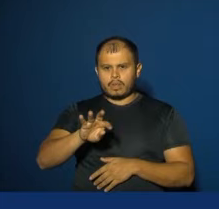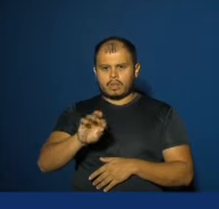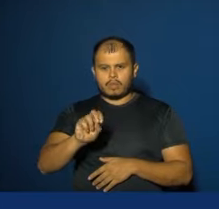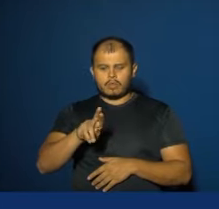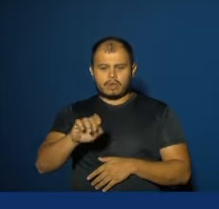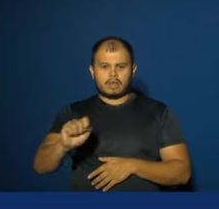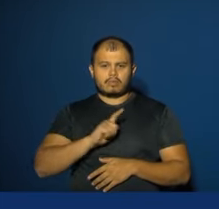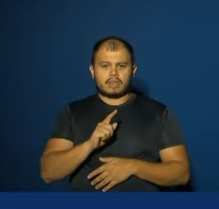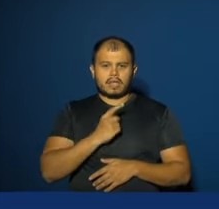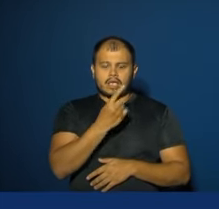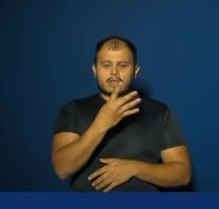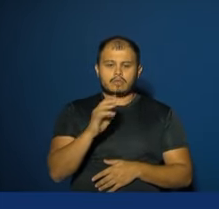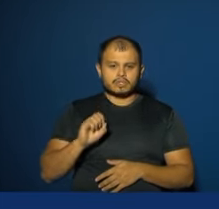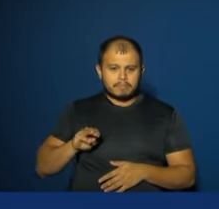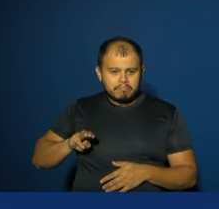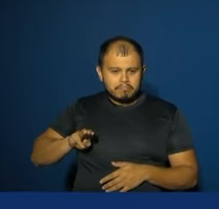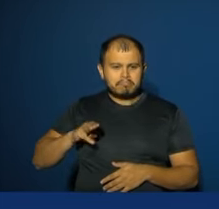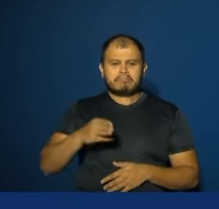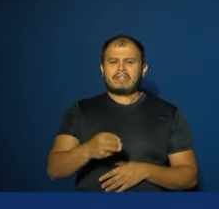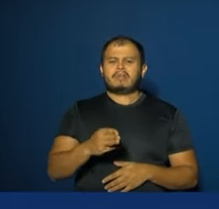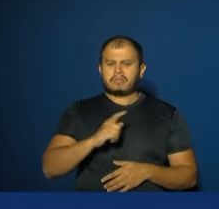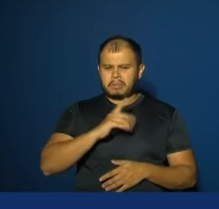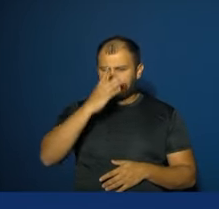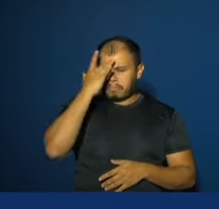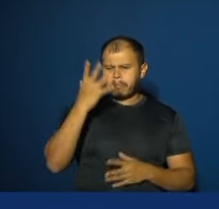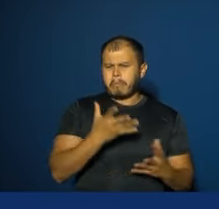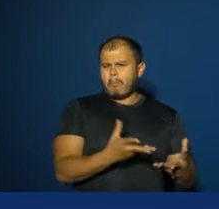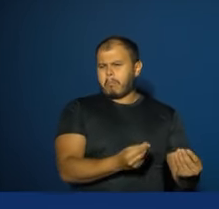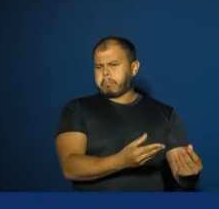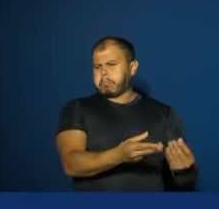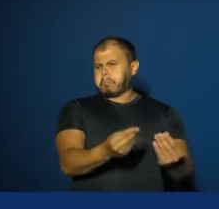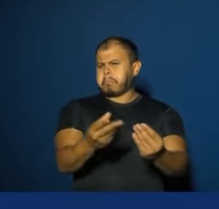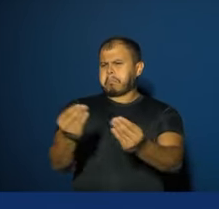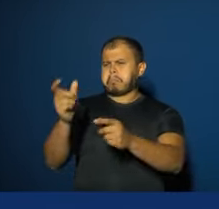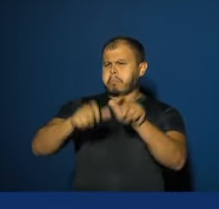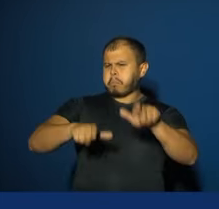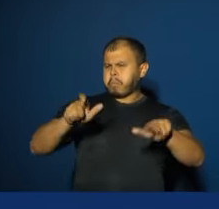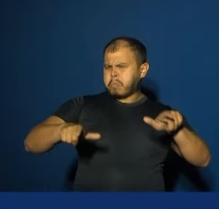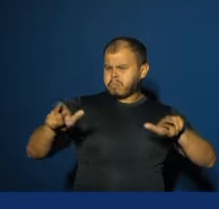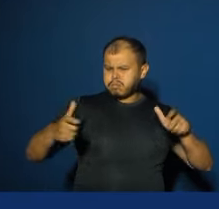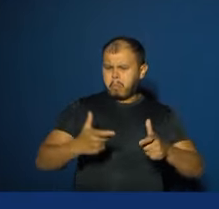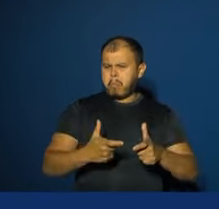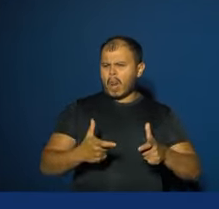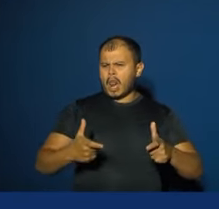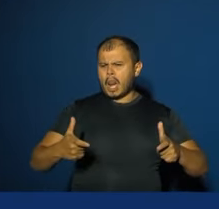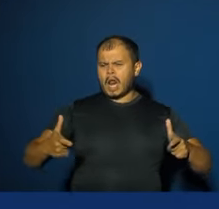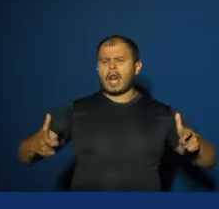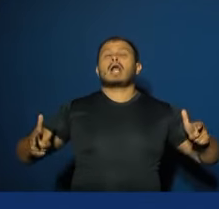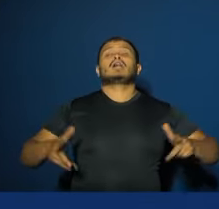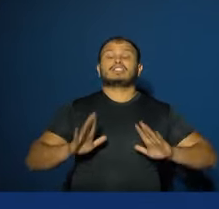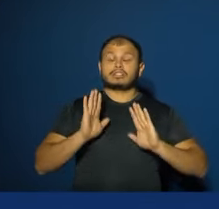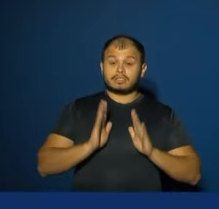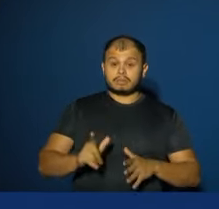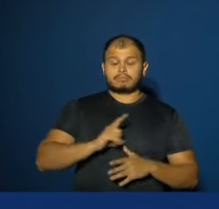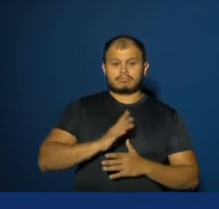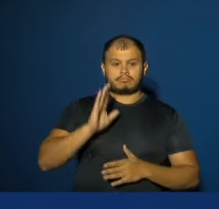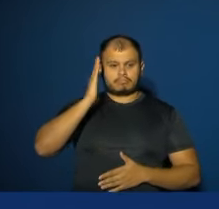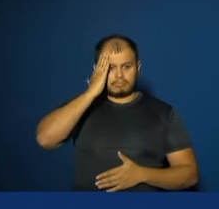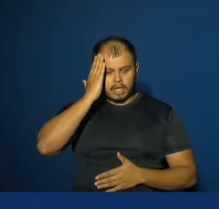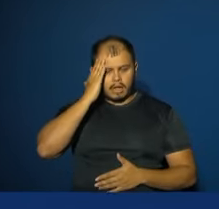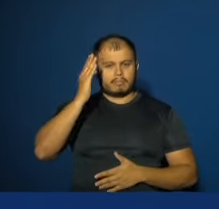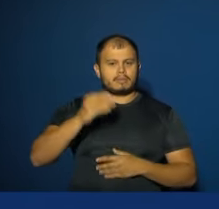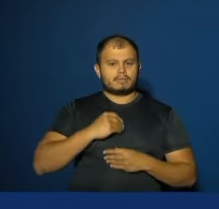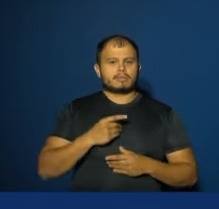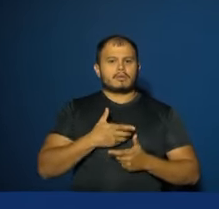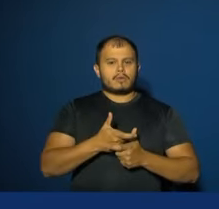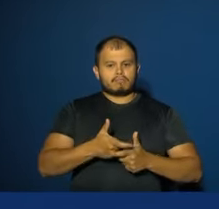14 milhões de clientes, né? Quer dizer, cliente, muito cliente. É uma realidade já, se o mercado, essa abertura do mercado,